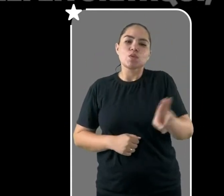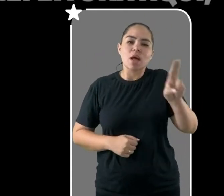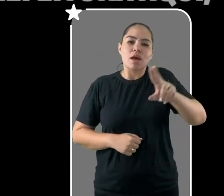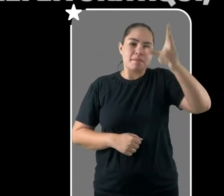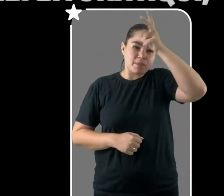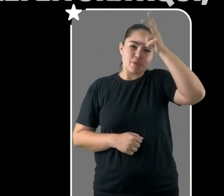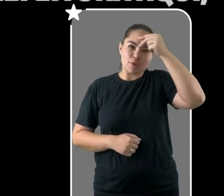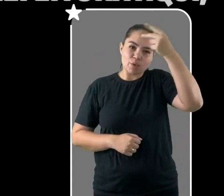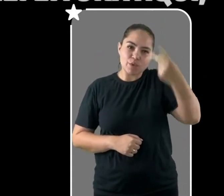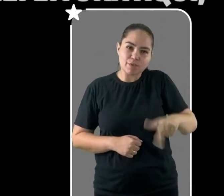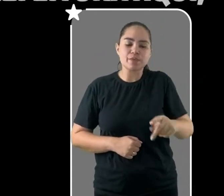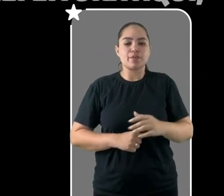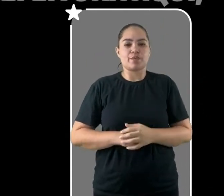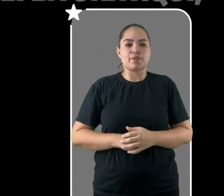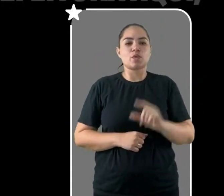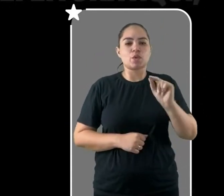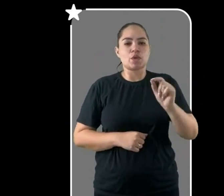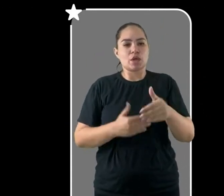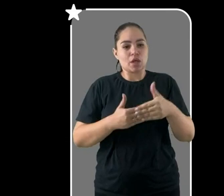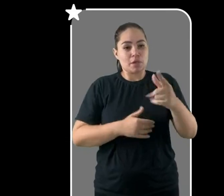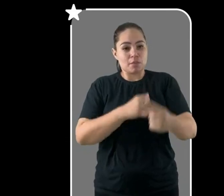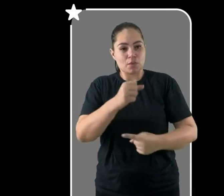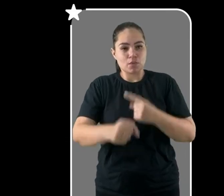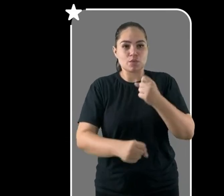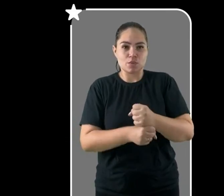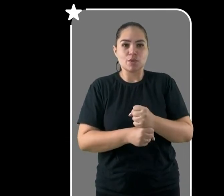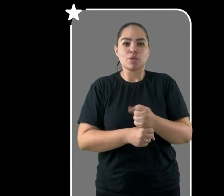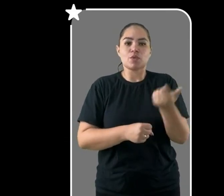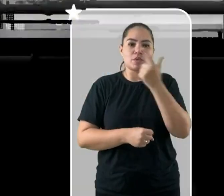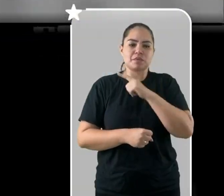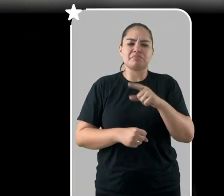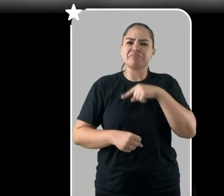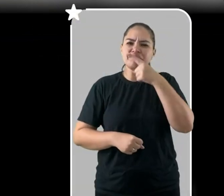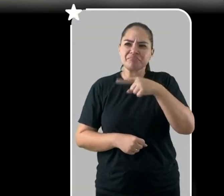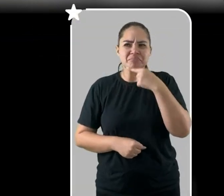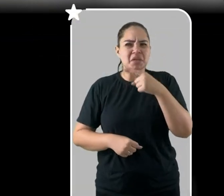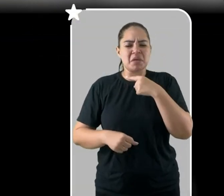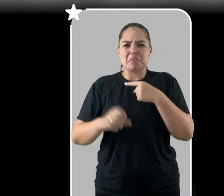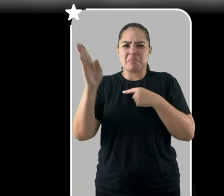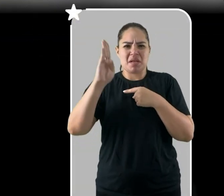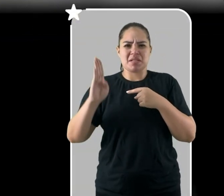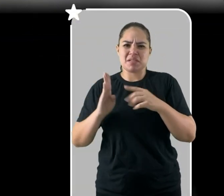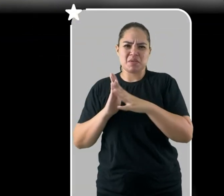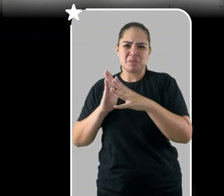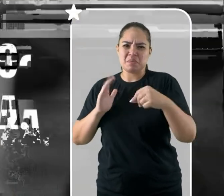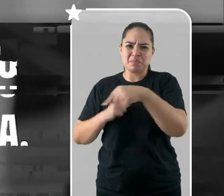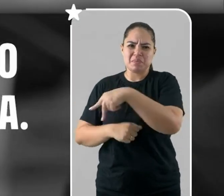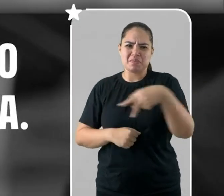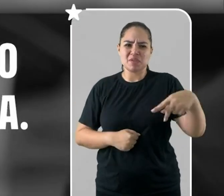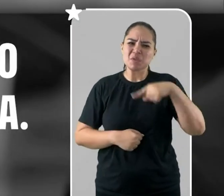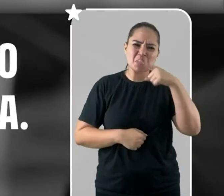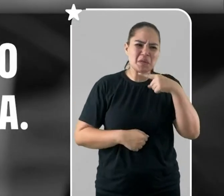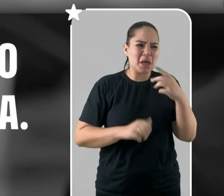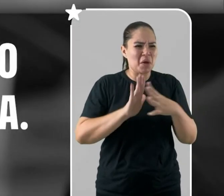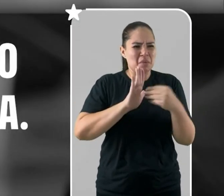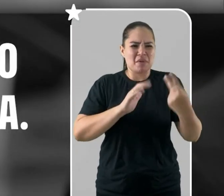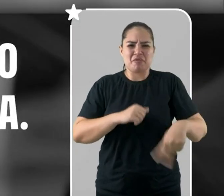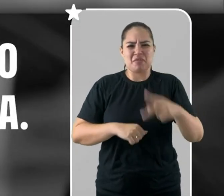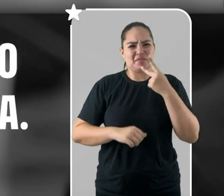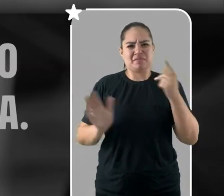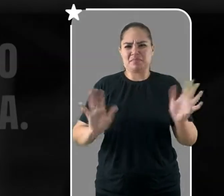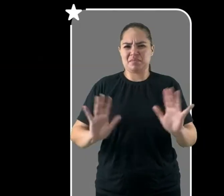aperfeiçoado e usado na prefeitura aqui a partir do ano que vem. Não deu certo no Brasil, não dá